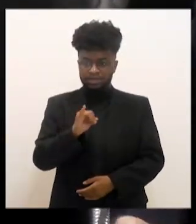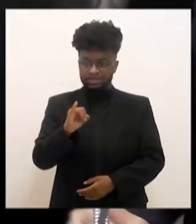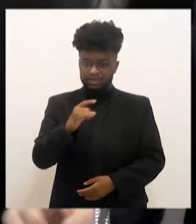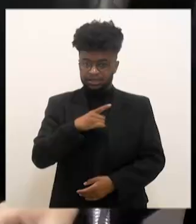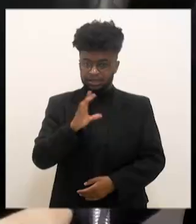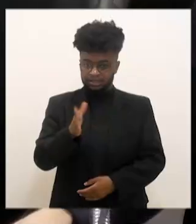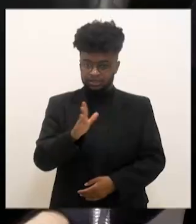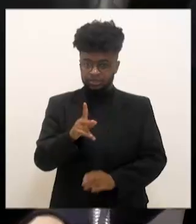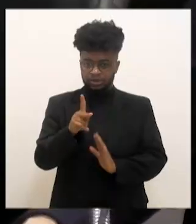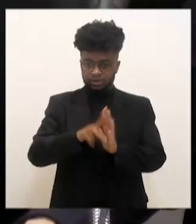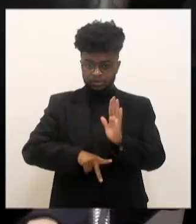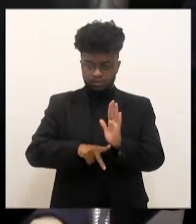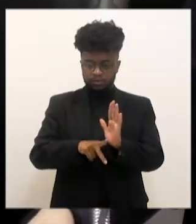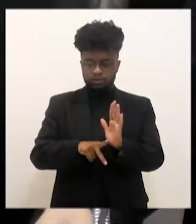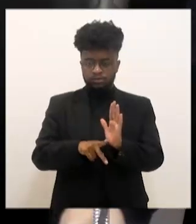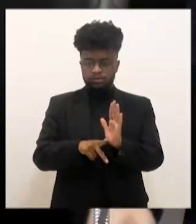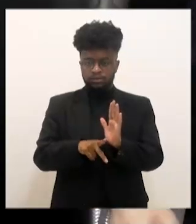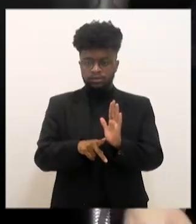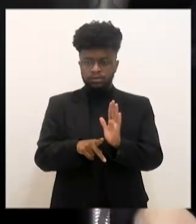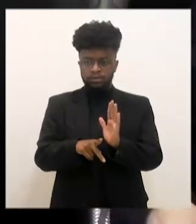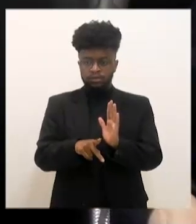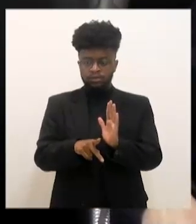algum